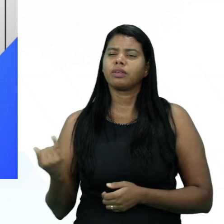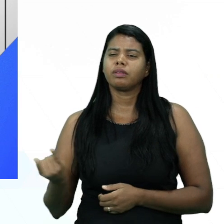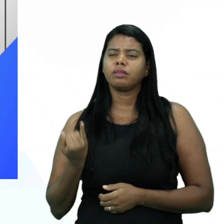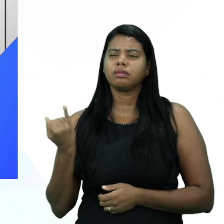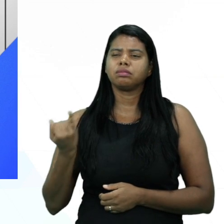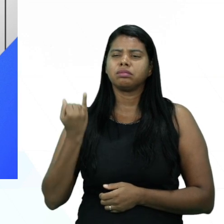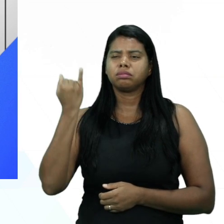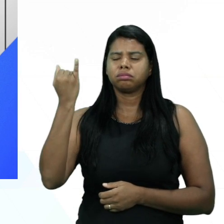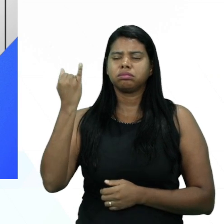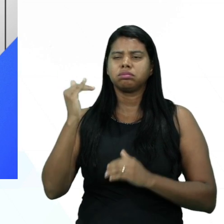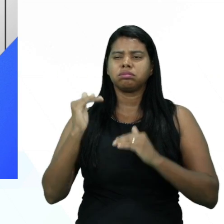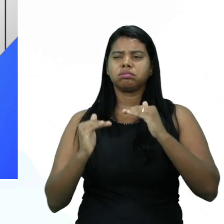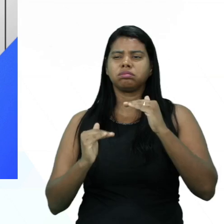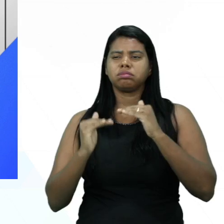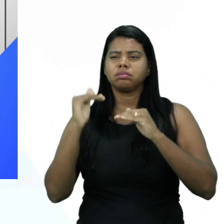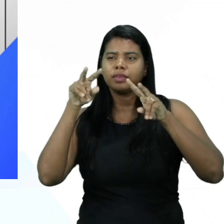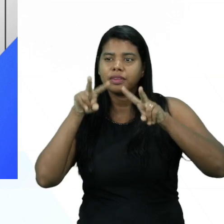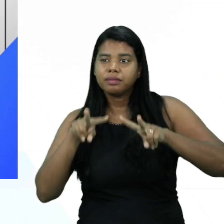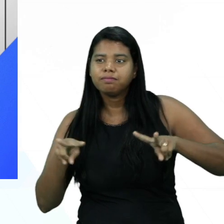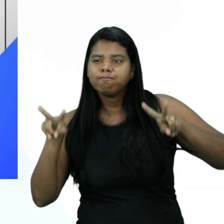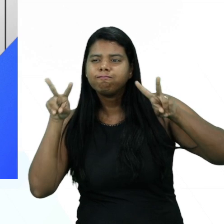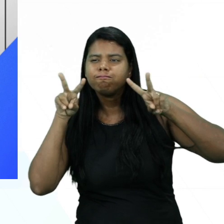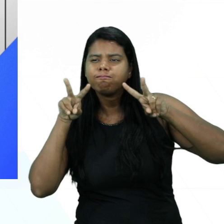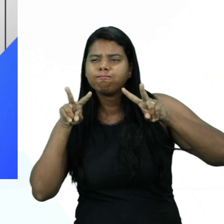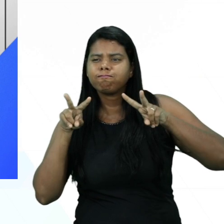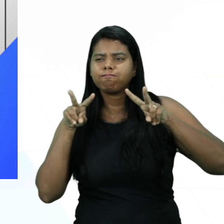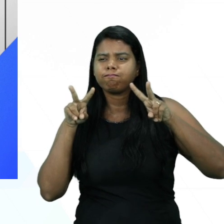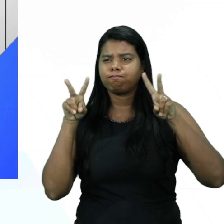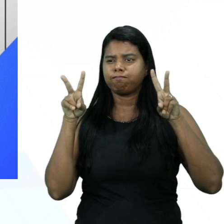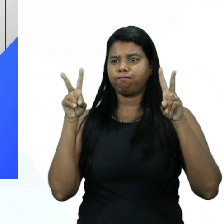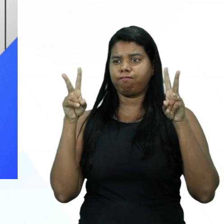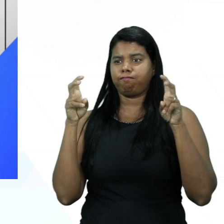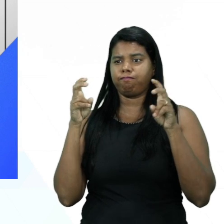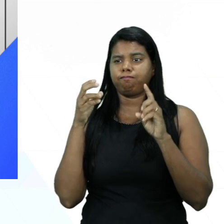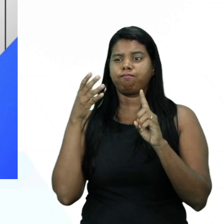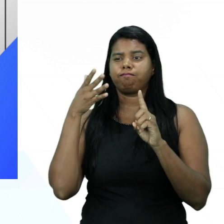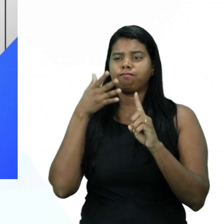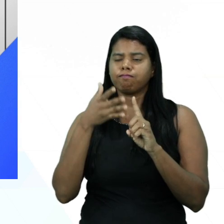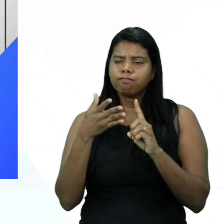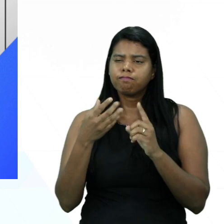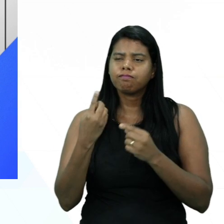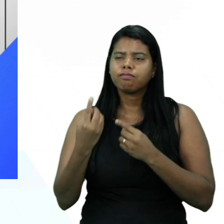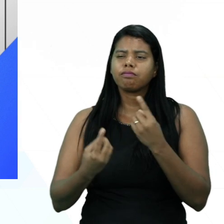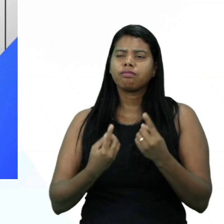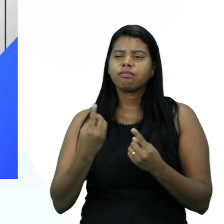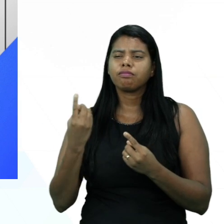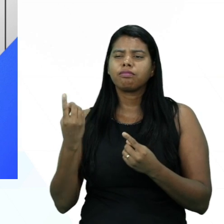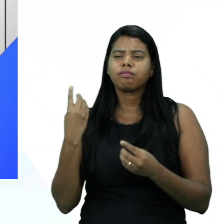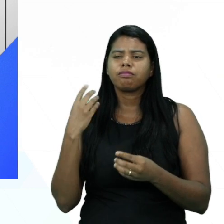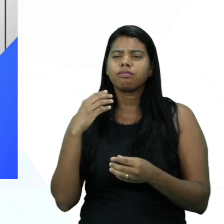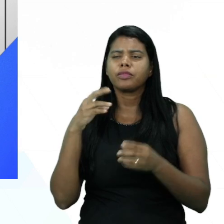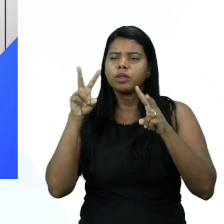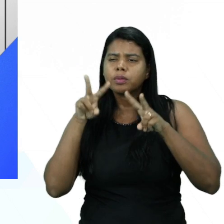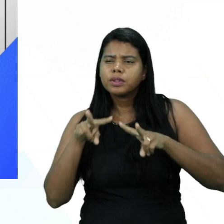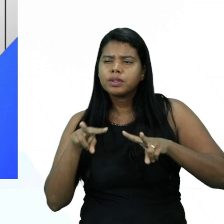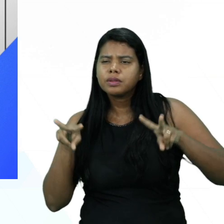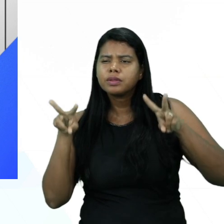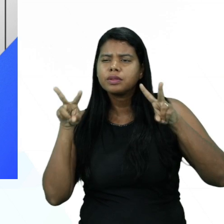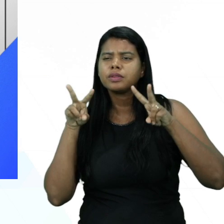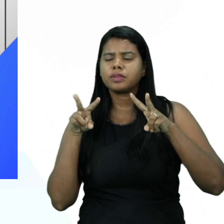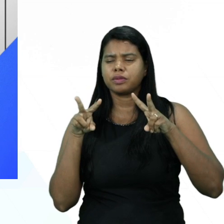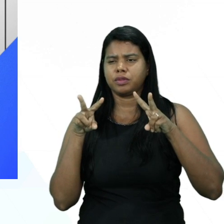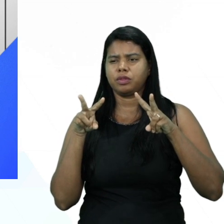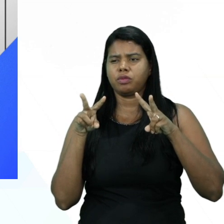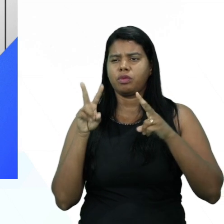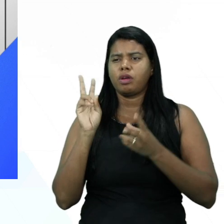equilíbrio visual. O peso visual se refere à importância relativa de cada elemento em uma composição visual. Aí esse